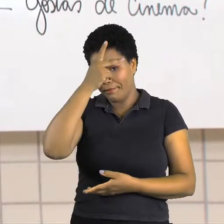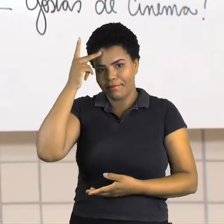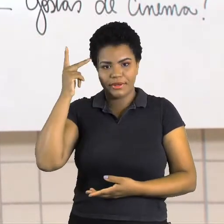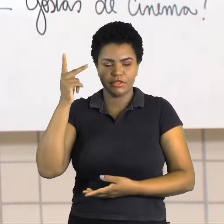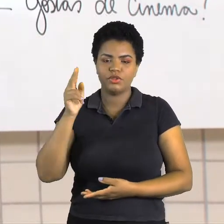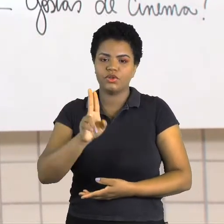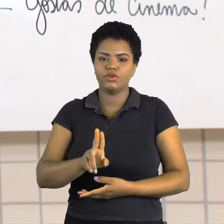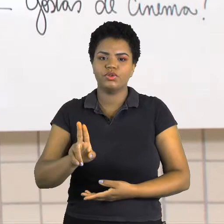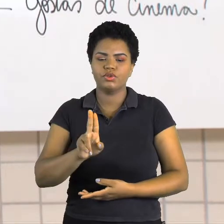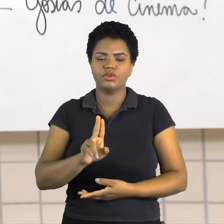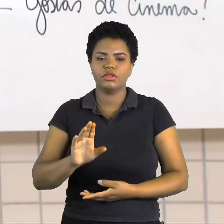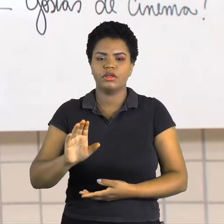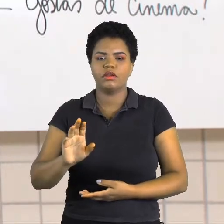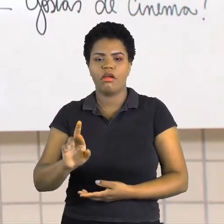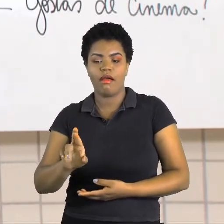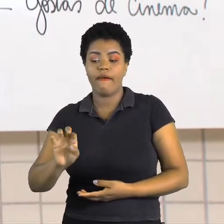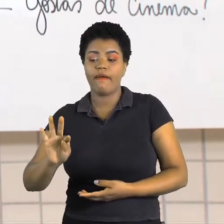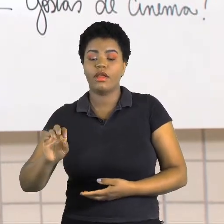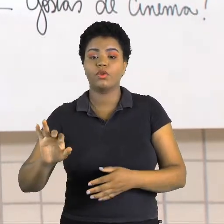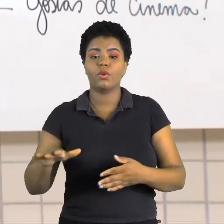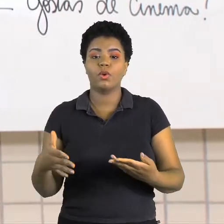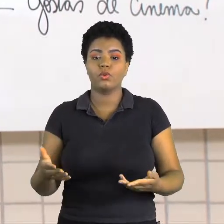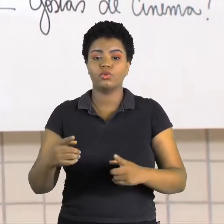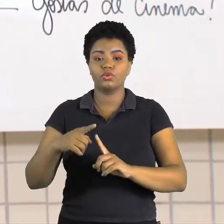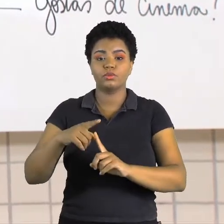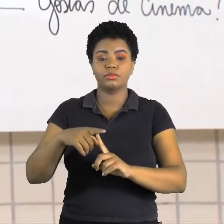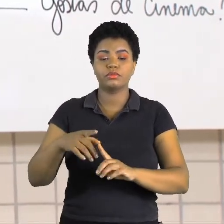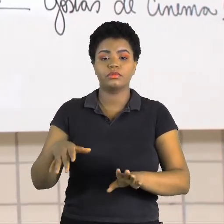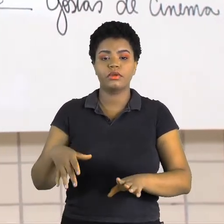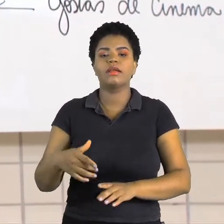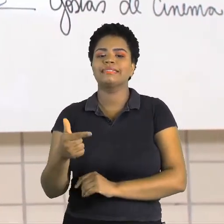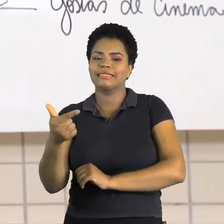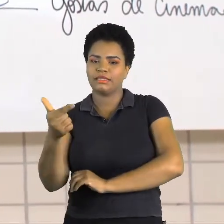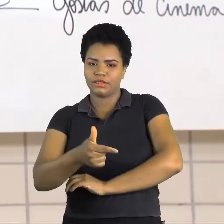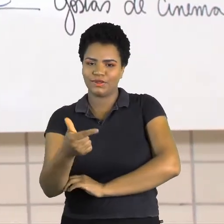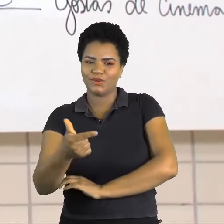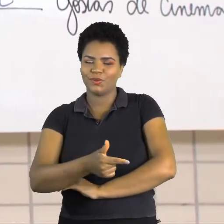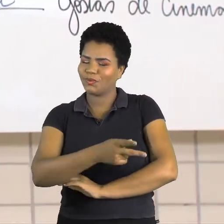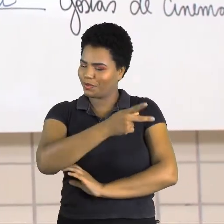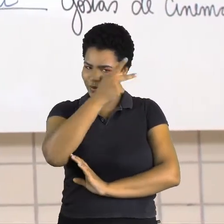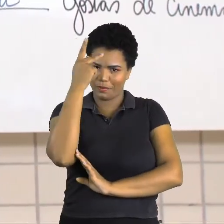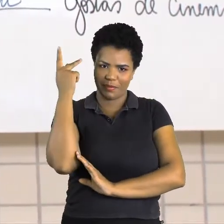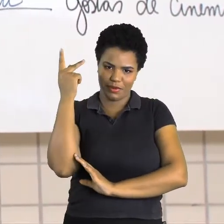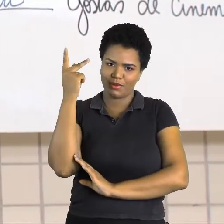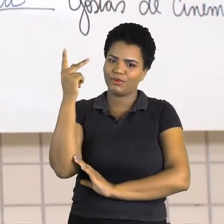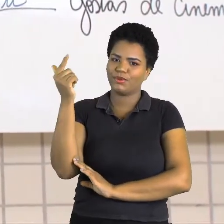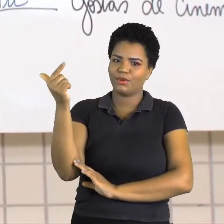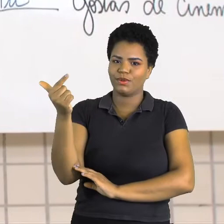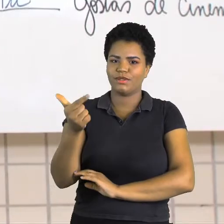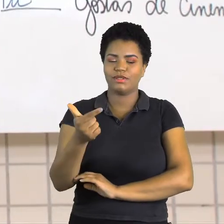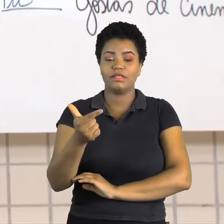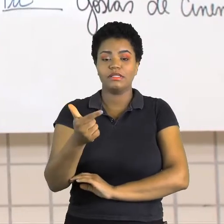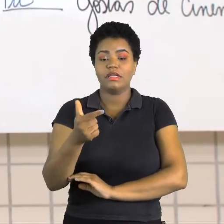do caso reto? Eu usei a segunda pessoa do singular do caso